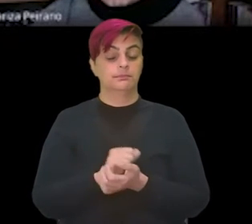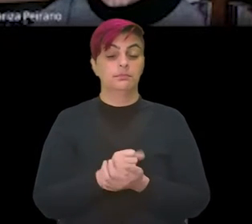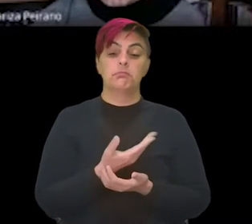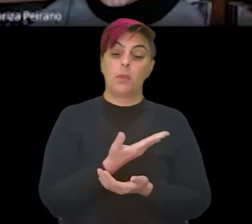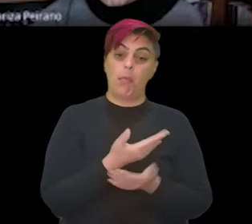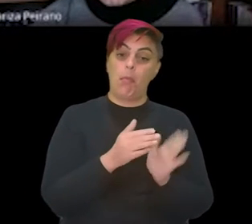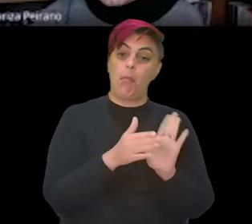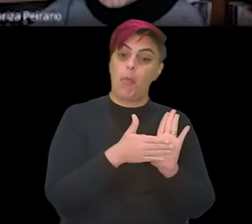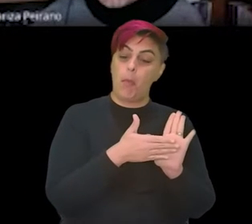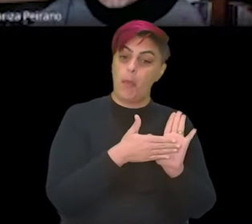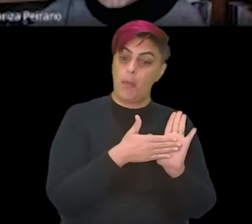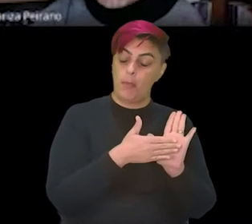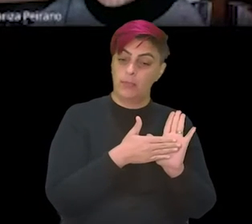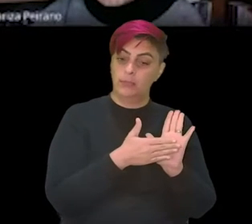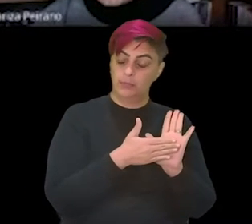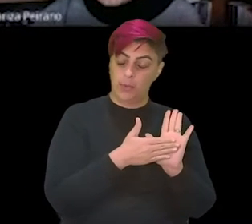uma proposta de